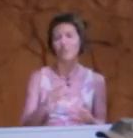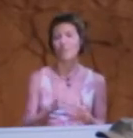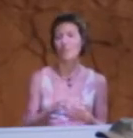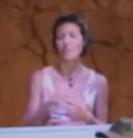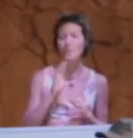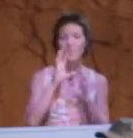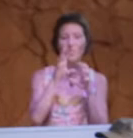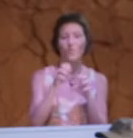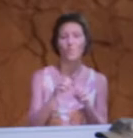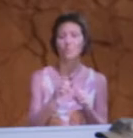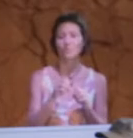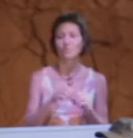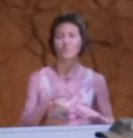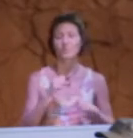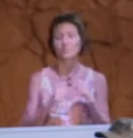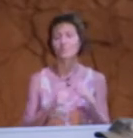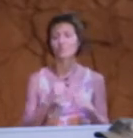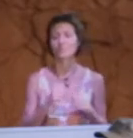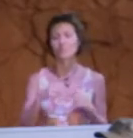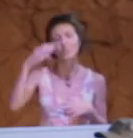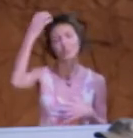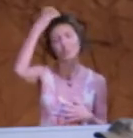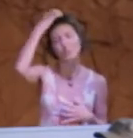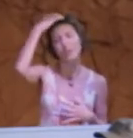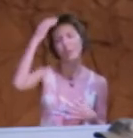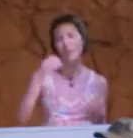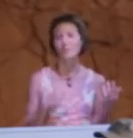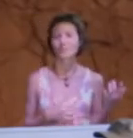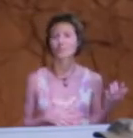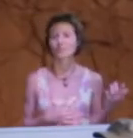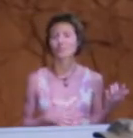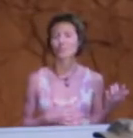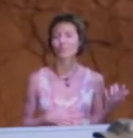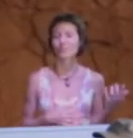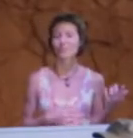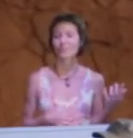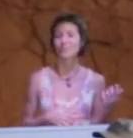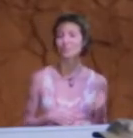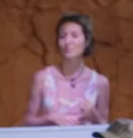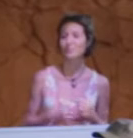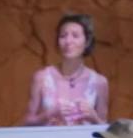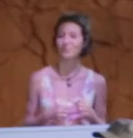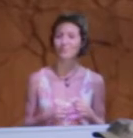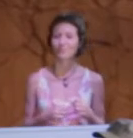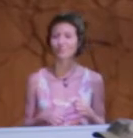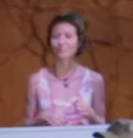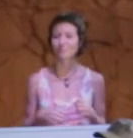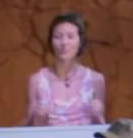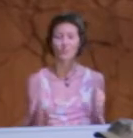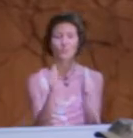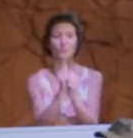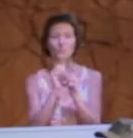chegou lá, começou a dançar, o macaco tocando e o amigo barruão, que é o porco, dançando com a própria